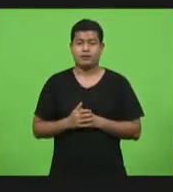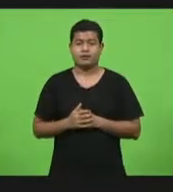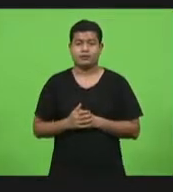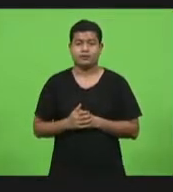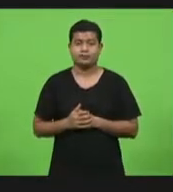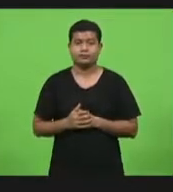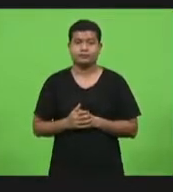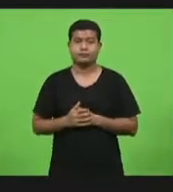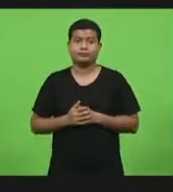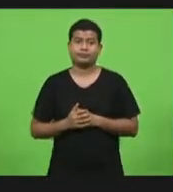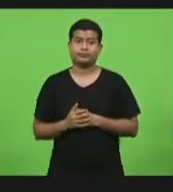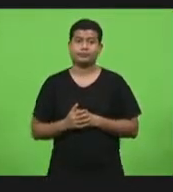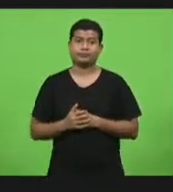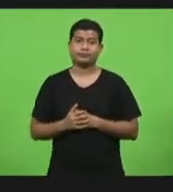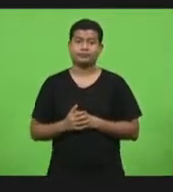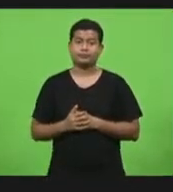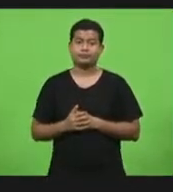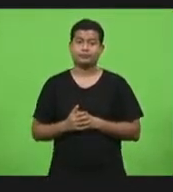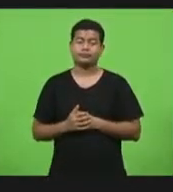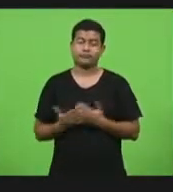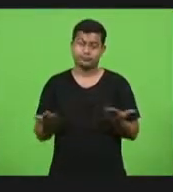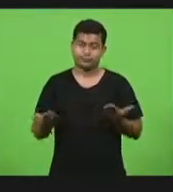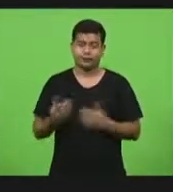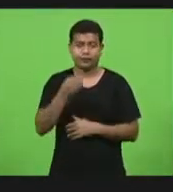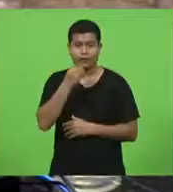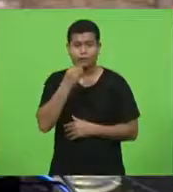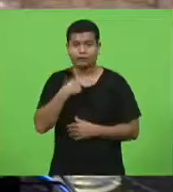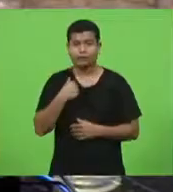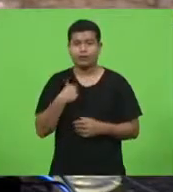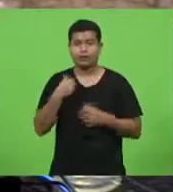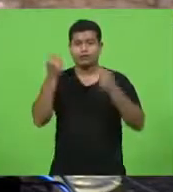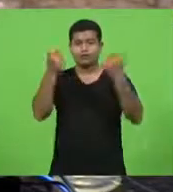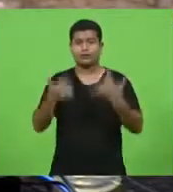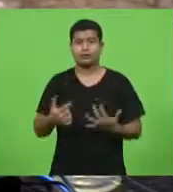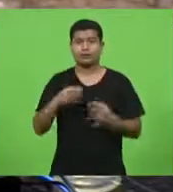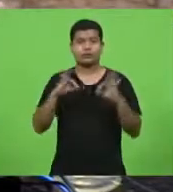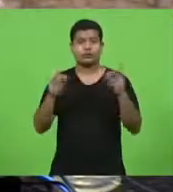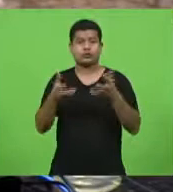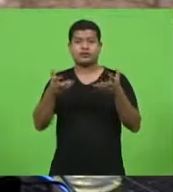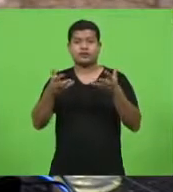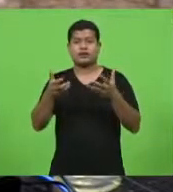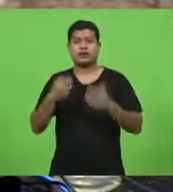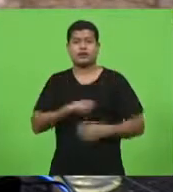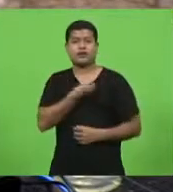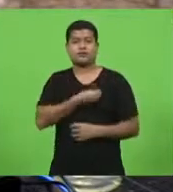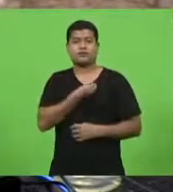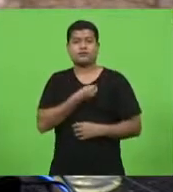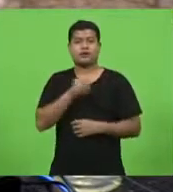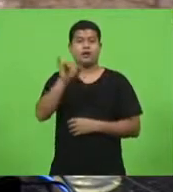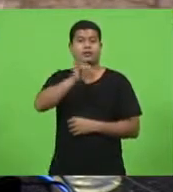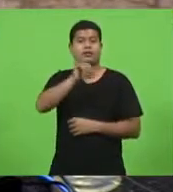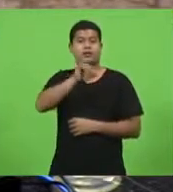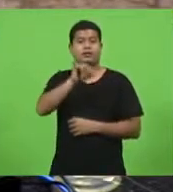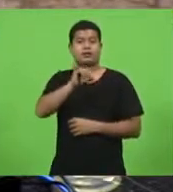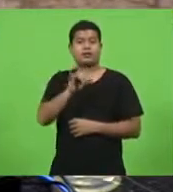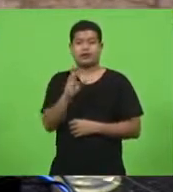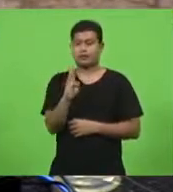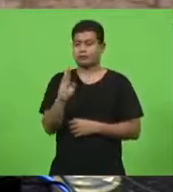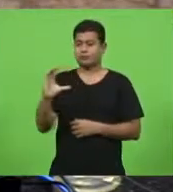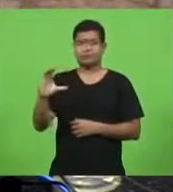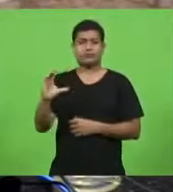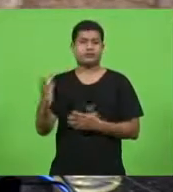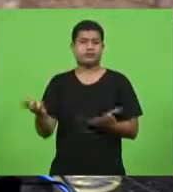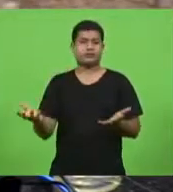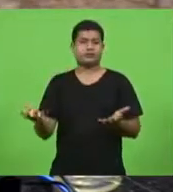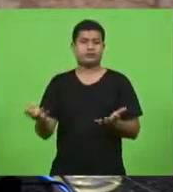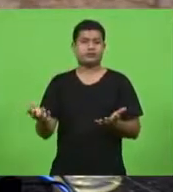Sim, justamente isso que eu comentei, que, na verdade, todo mundo quer morar em Itajaí e Balneário Camboriú, né?